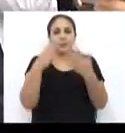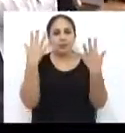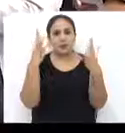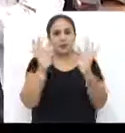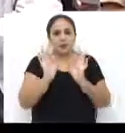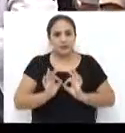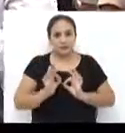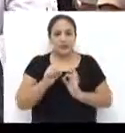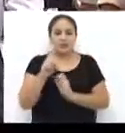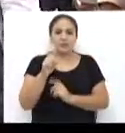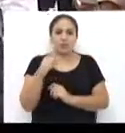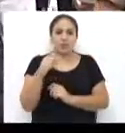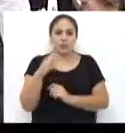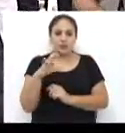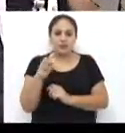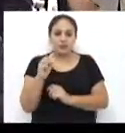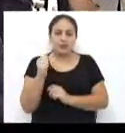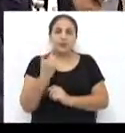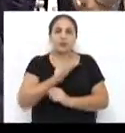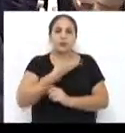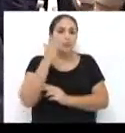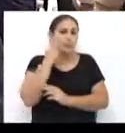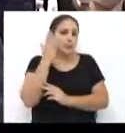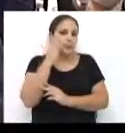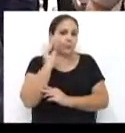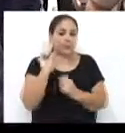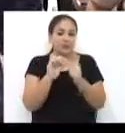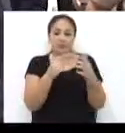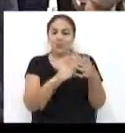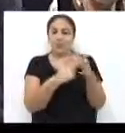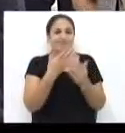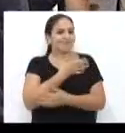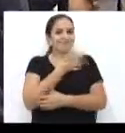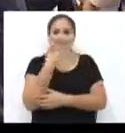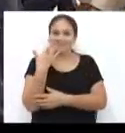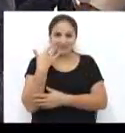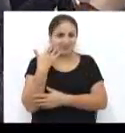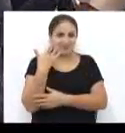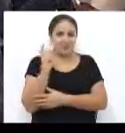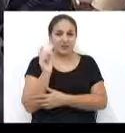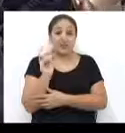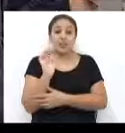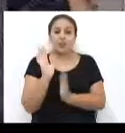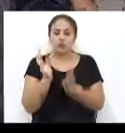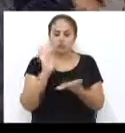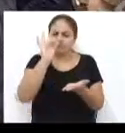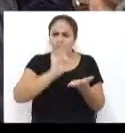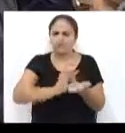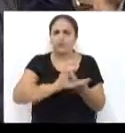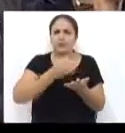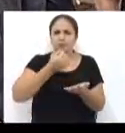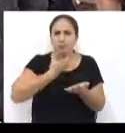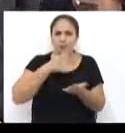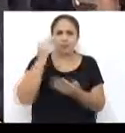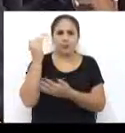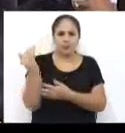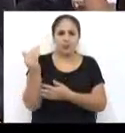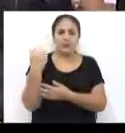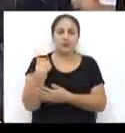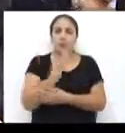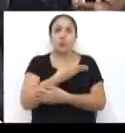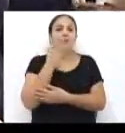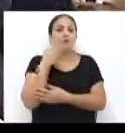parabéns a toda a organização da Expo CISA, porque a gente sabe que fazer uma feira não é fácil, né? E uma feira que já é consagrada com toda